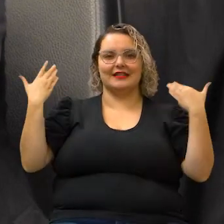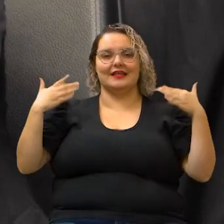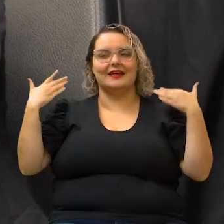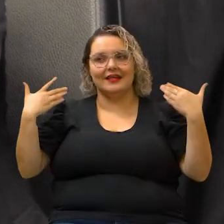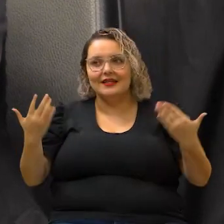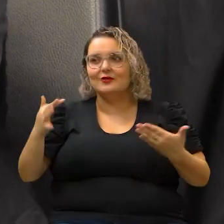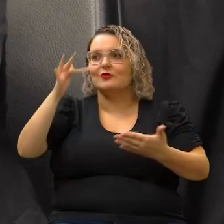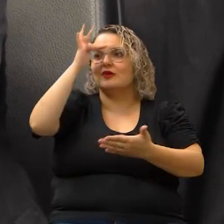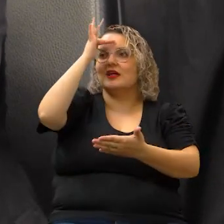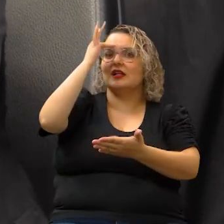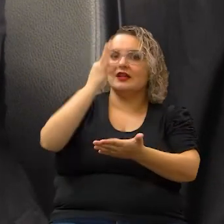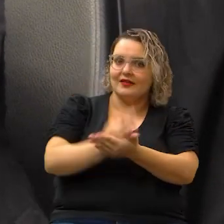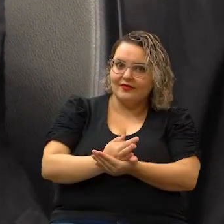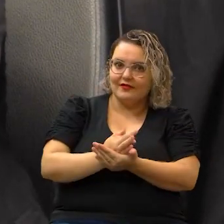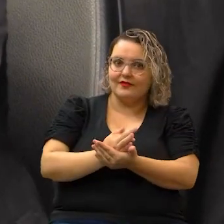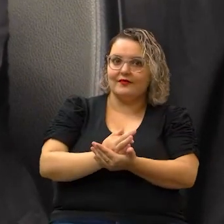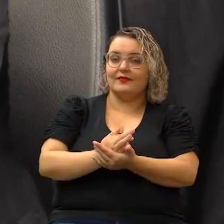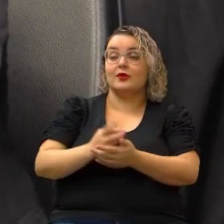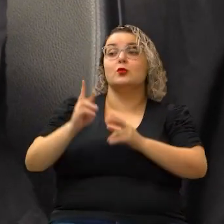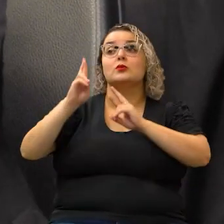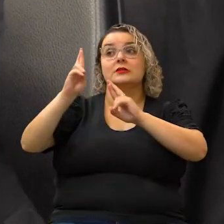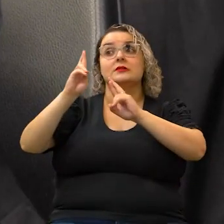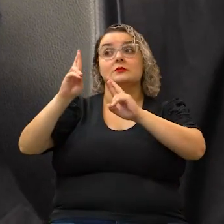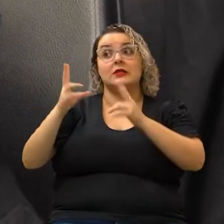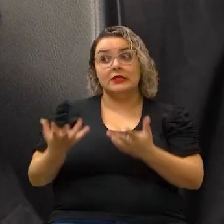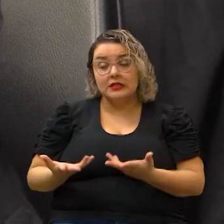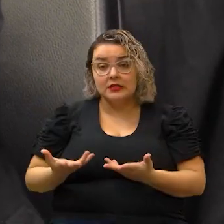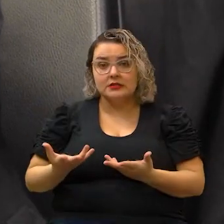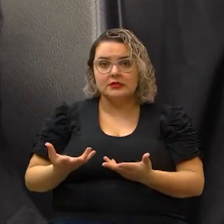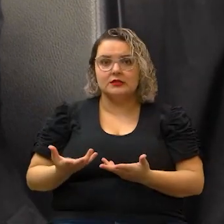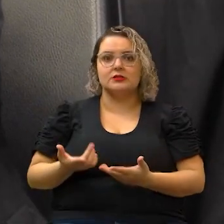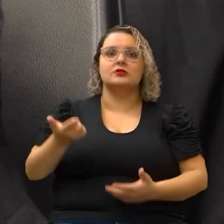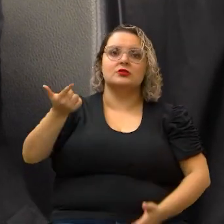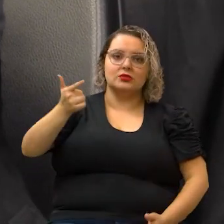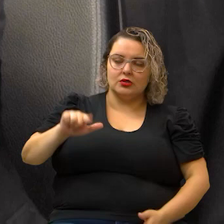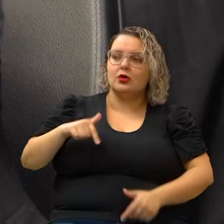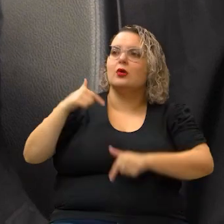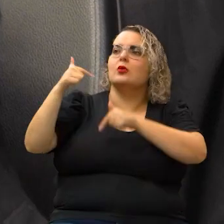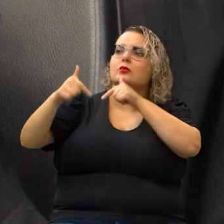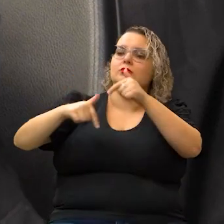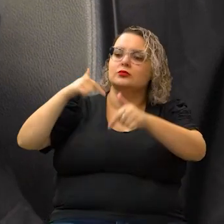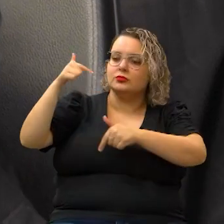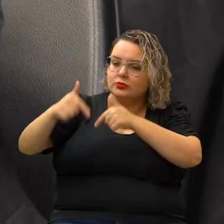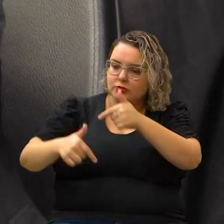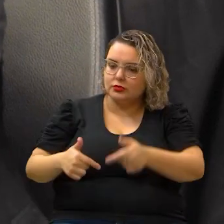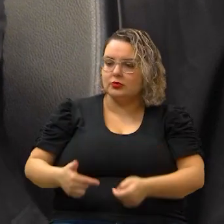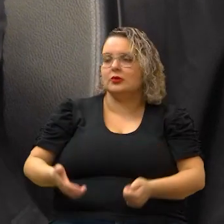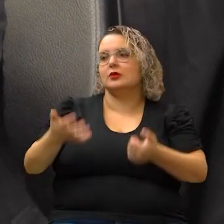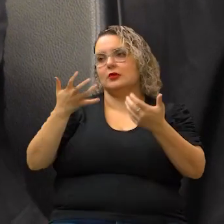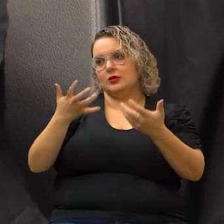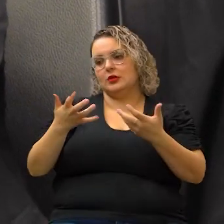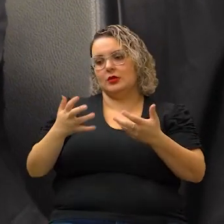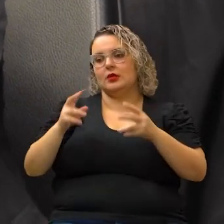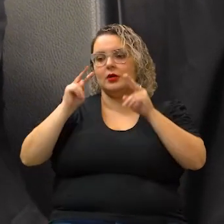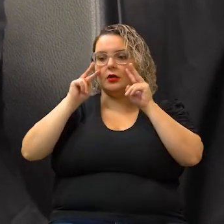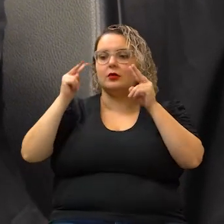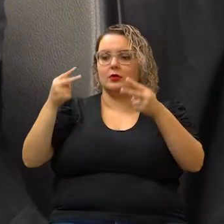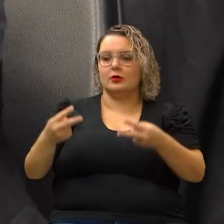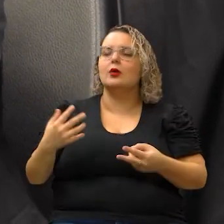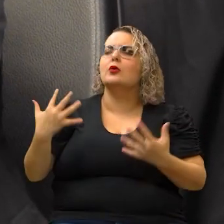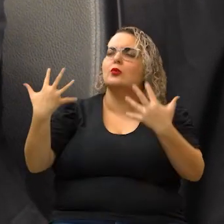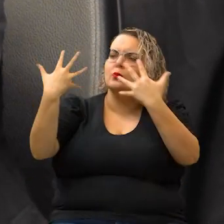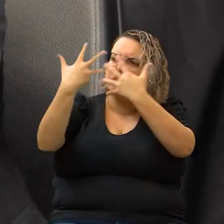muita alegria, né, com muita fé, com muita expectativa de dar continuidade ao trabalho. Quero